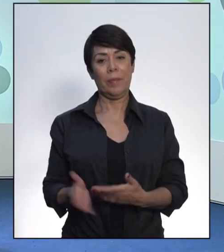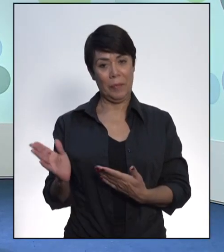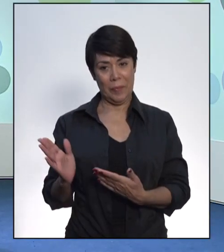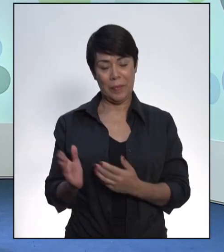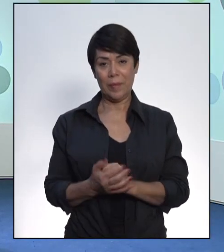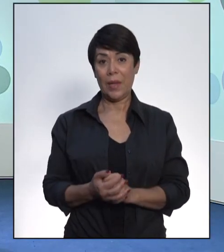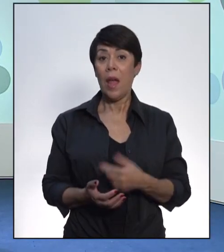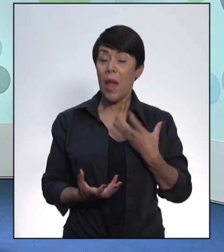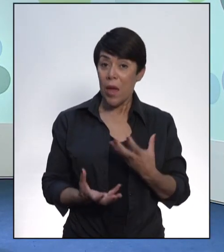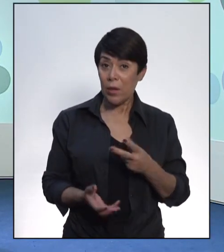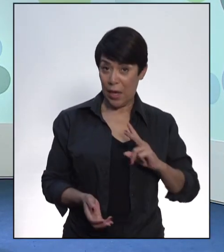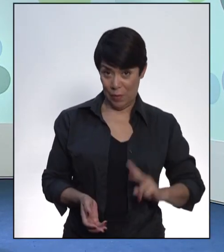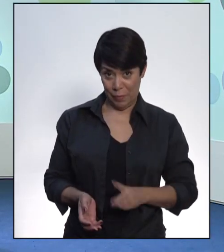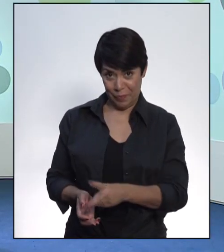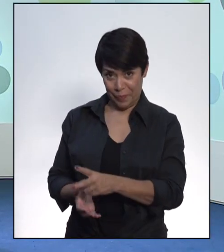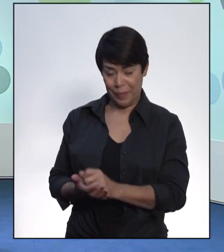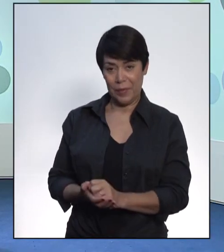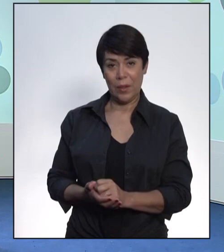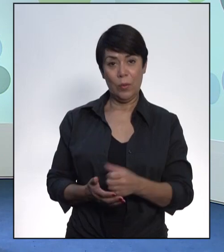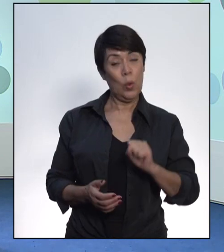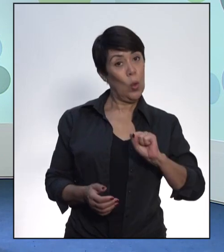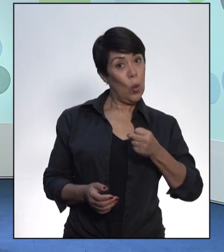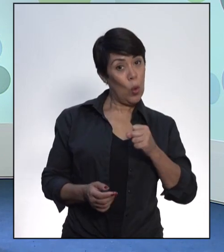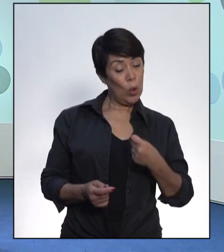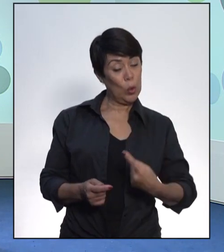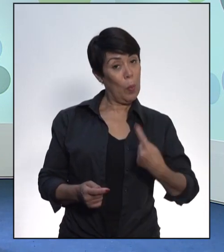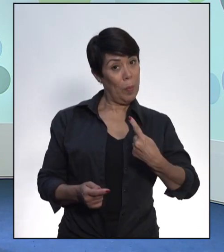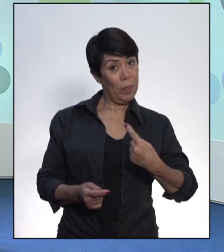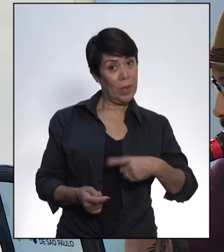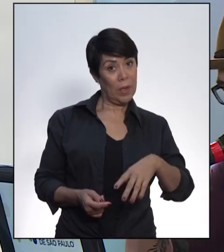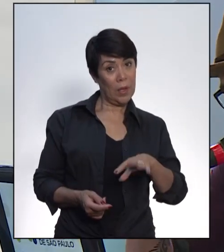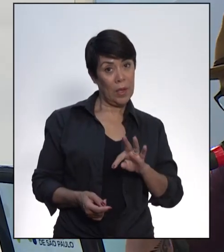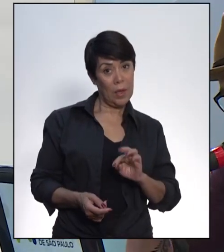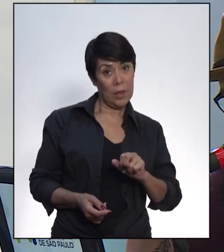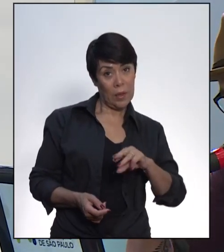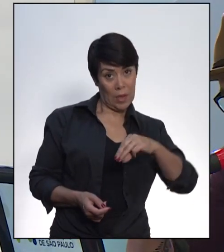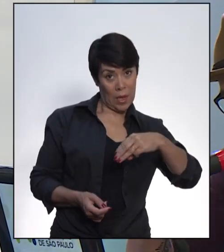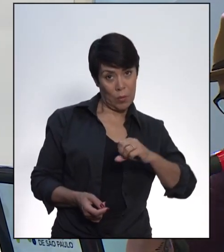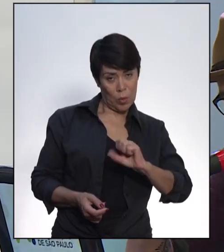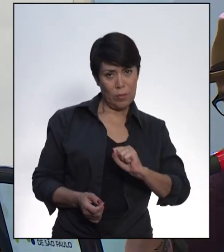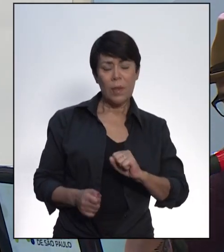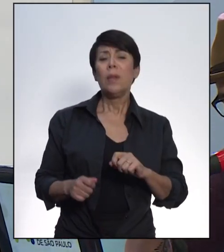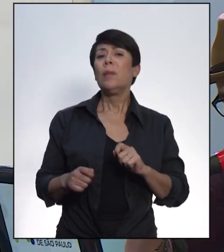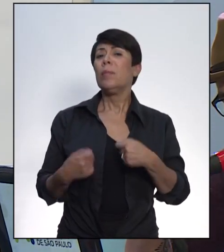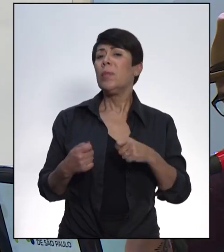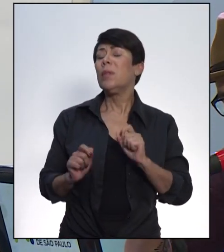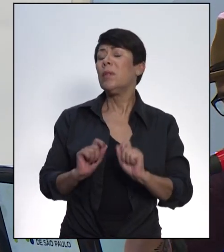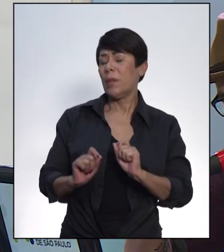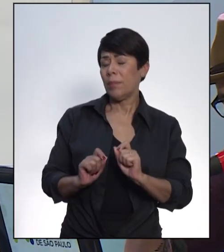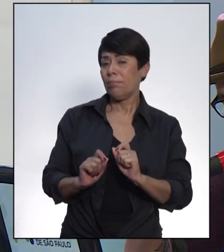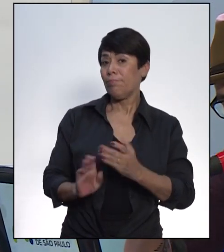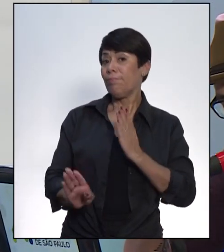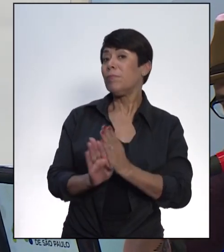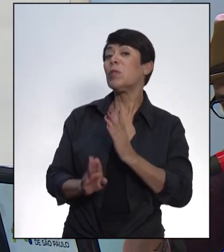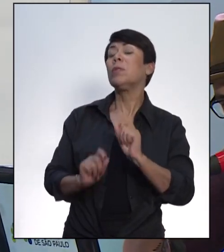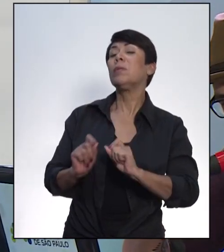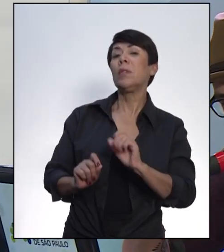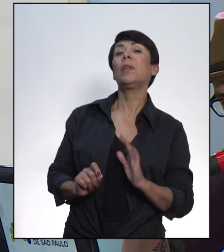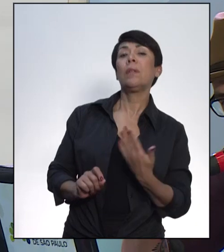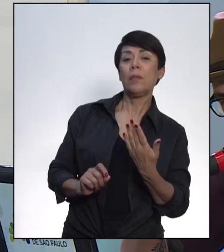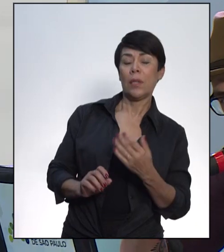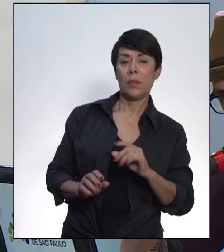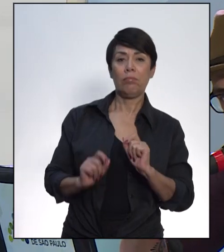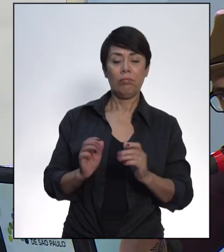uma sequência. Então, eu quero os 8 primeiros termos. Eu tenho que identificar o que acontece nessa sequência.